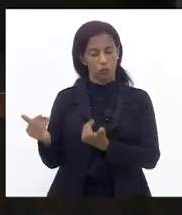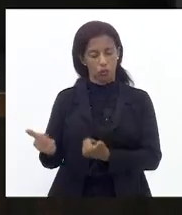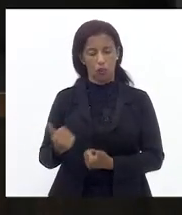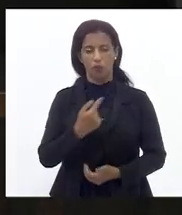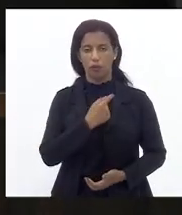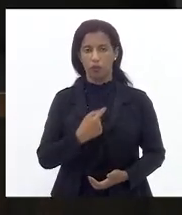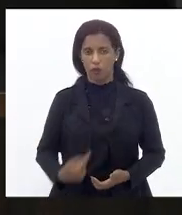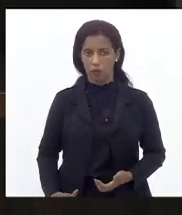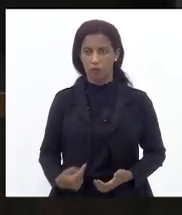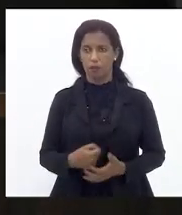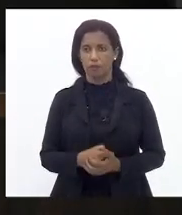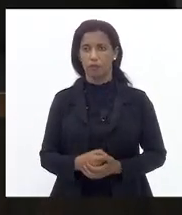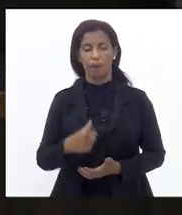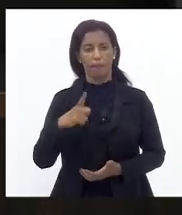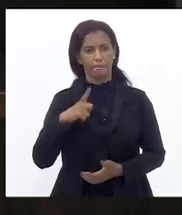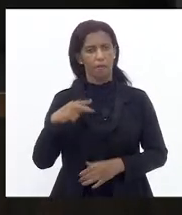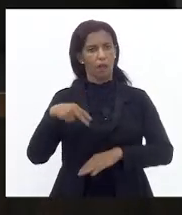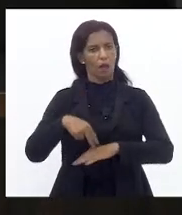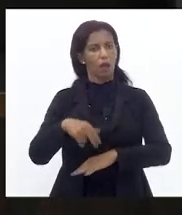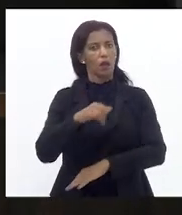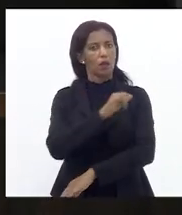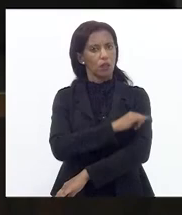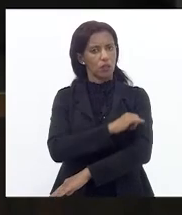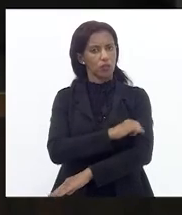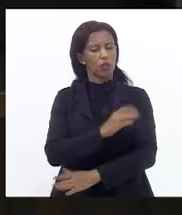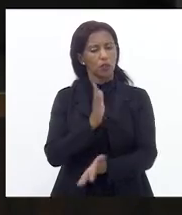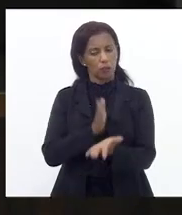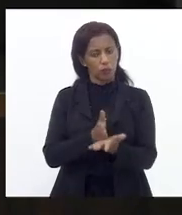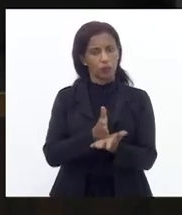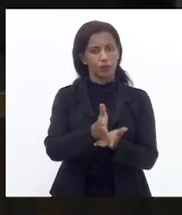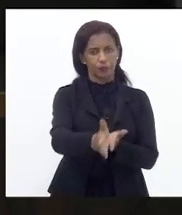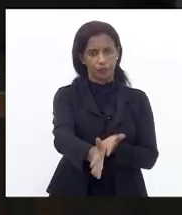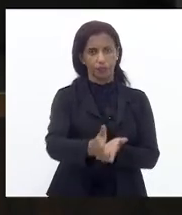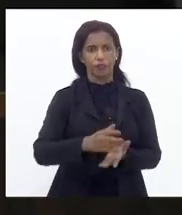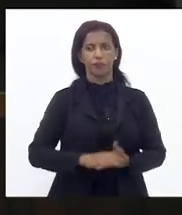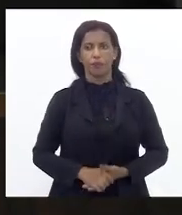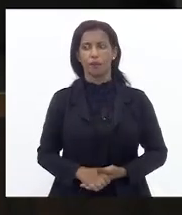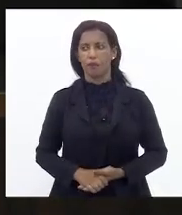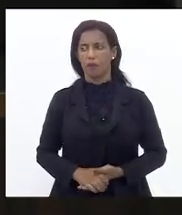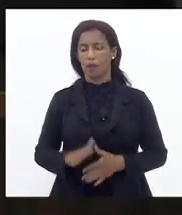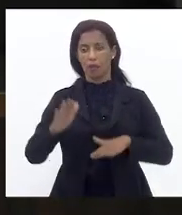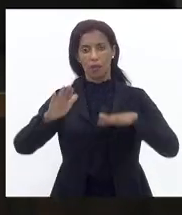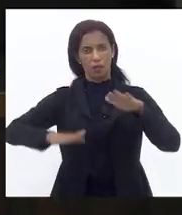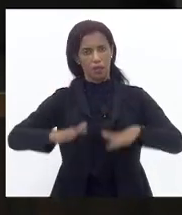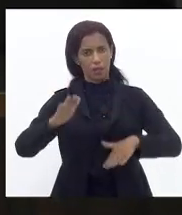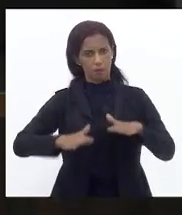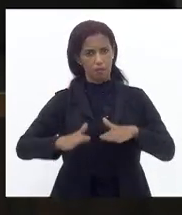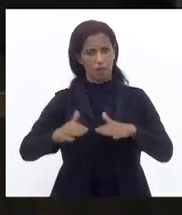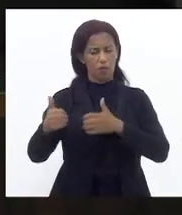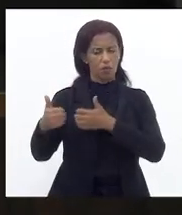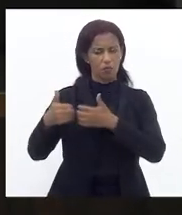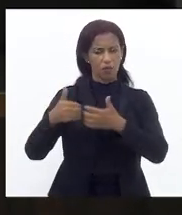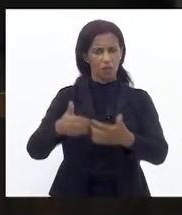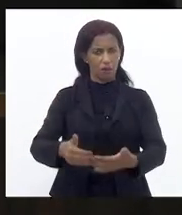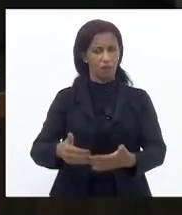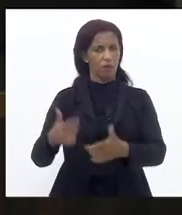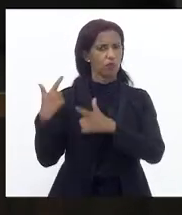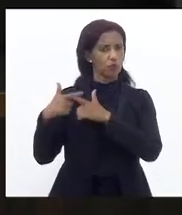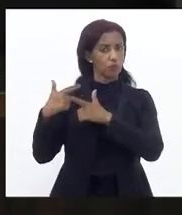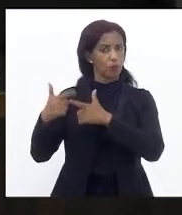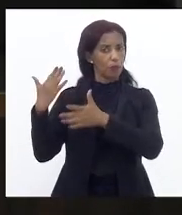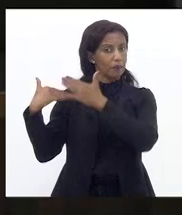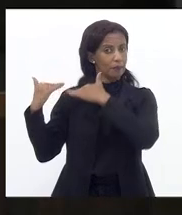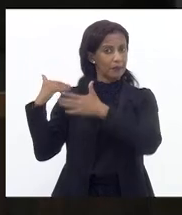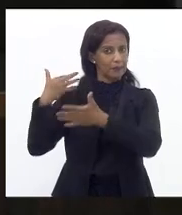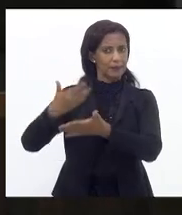Governador tem colocado Rio de Janeiro nos trilhos o e mesmo carregando uma herança maldita